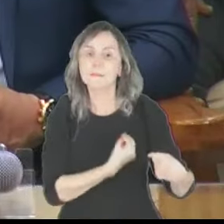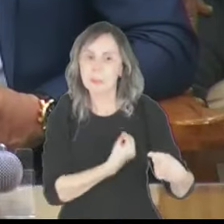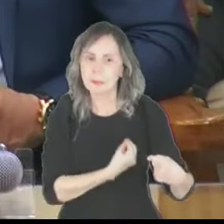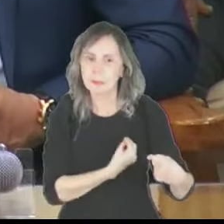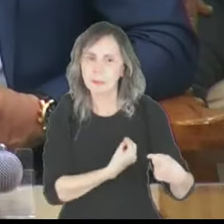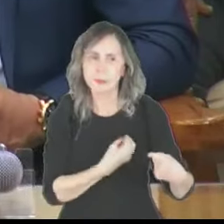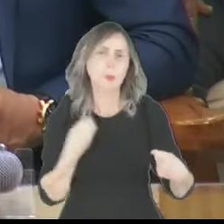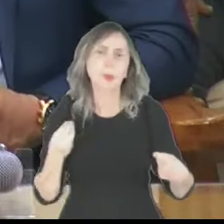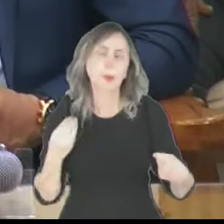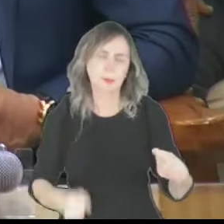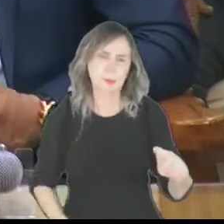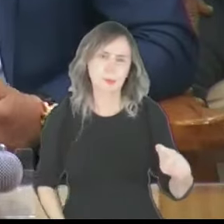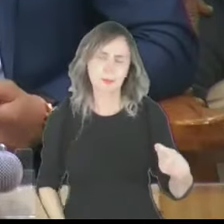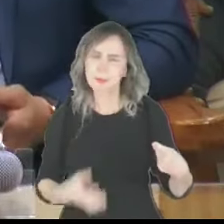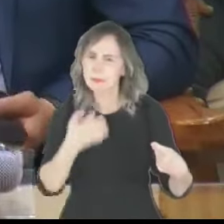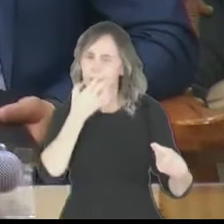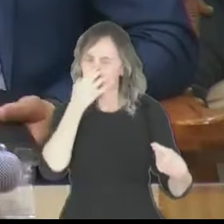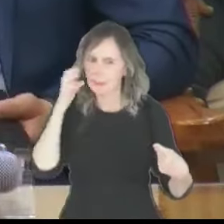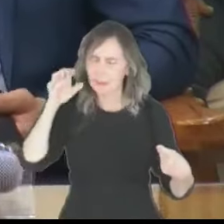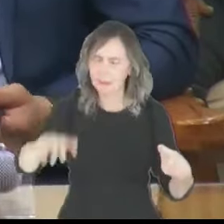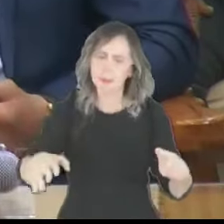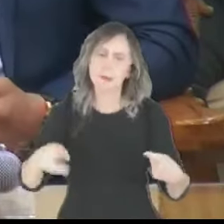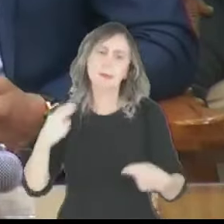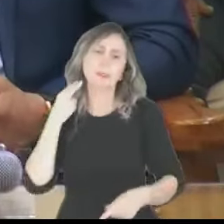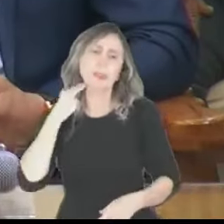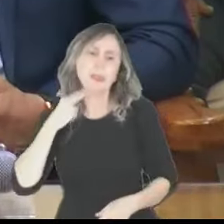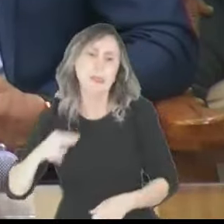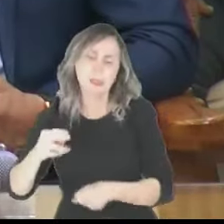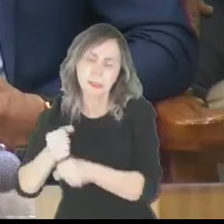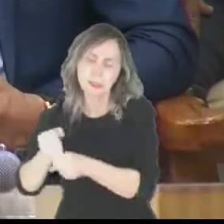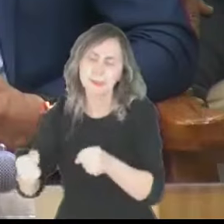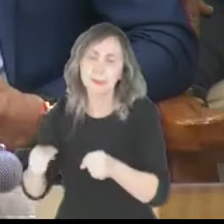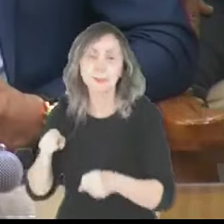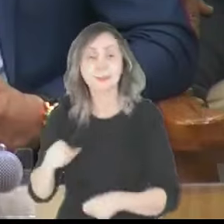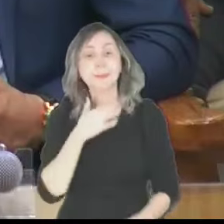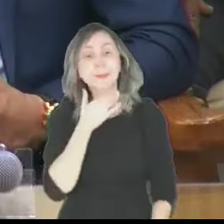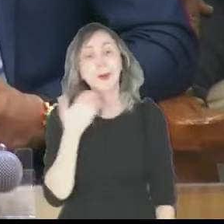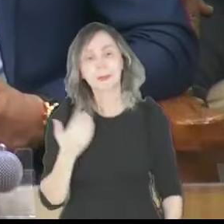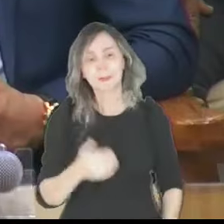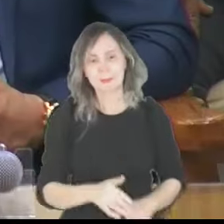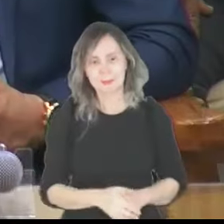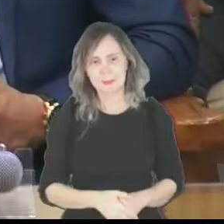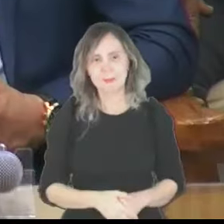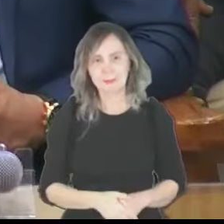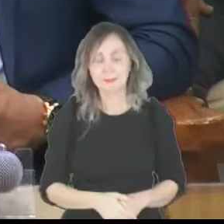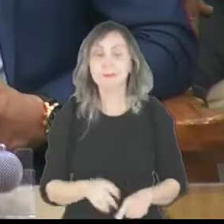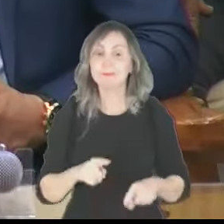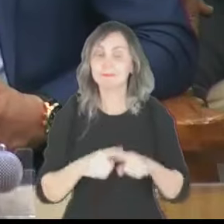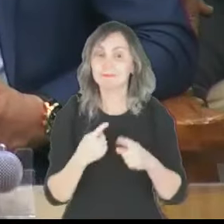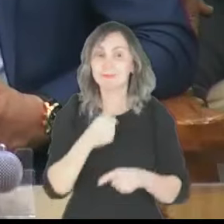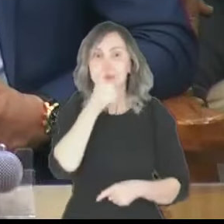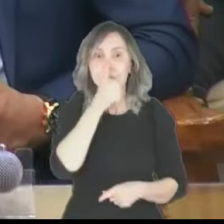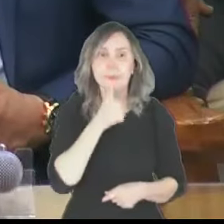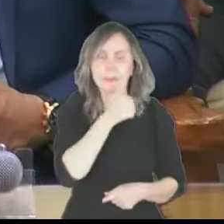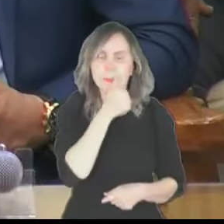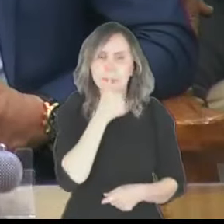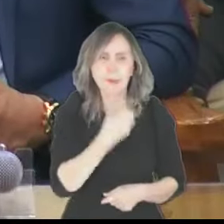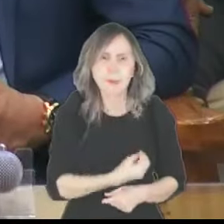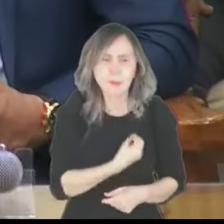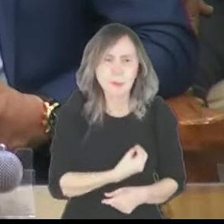Porque o animal ao ser sacrificado no Antigo Testamento ele morre. Mas aqui o sacrifício é vivo.